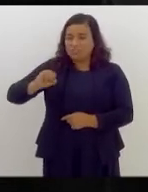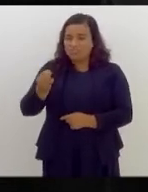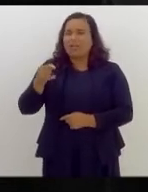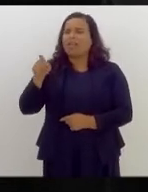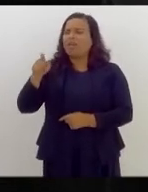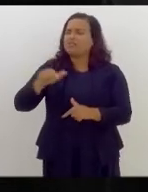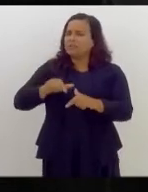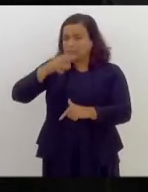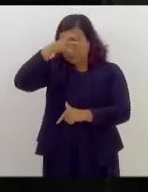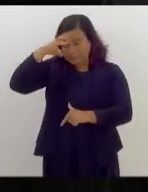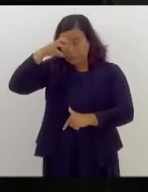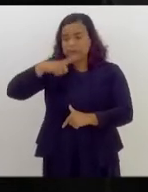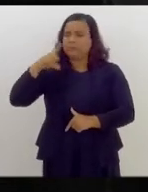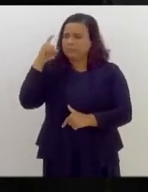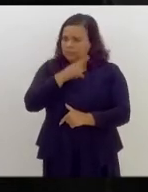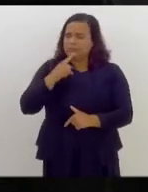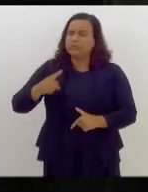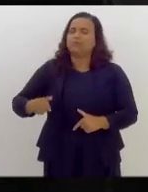motivou